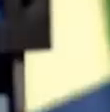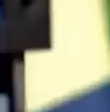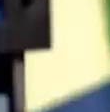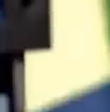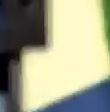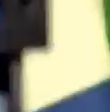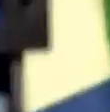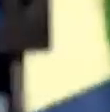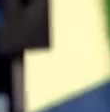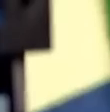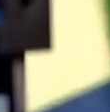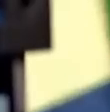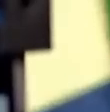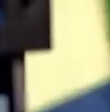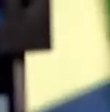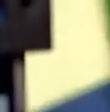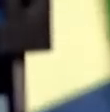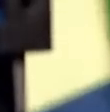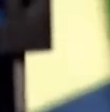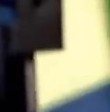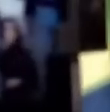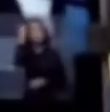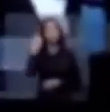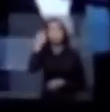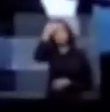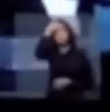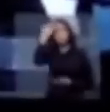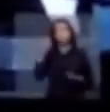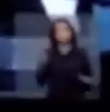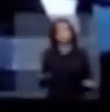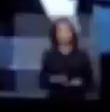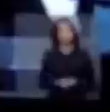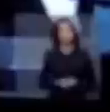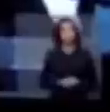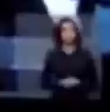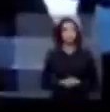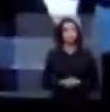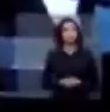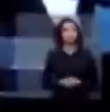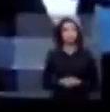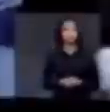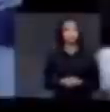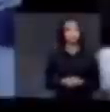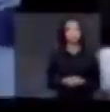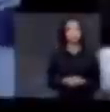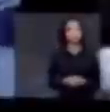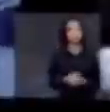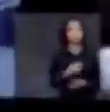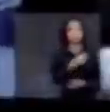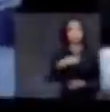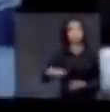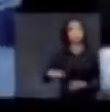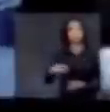para o mal essa é a grande verdade excelentíssima Ministra Rosa Weber um dia o grito